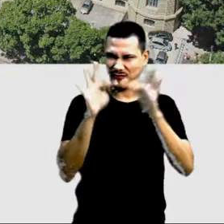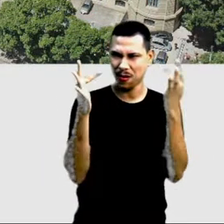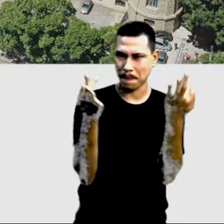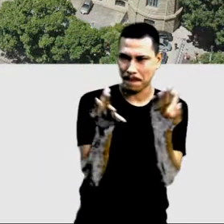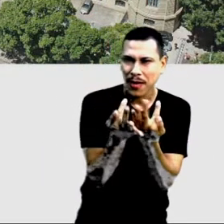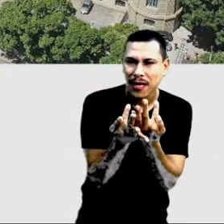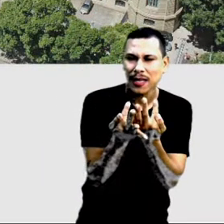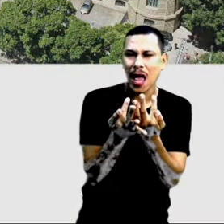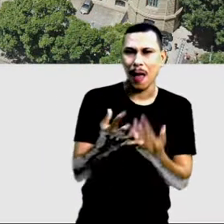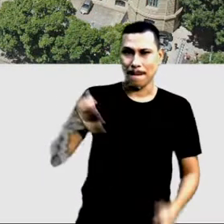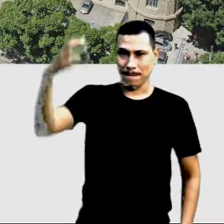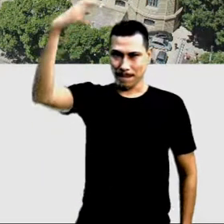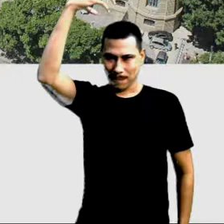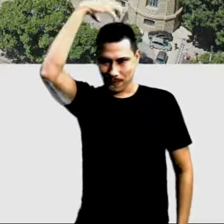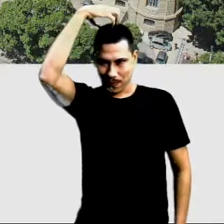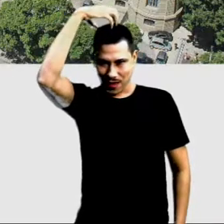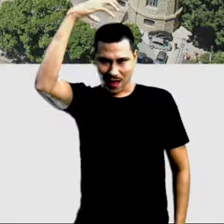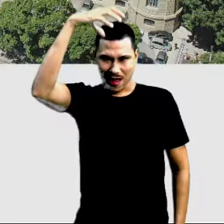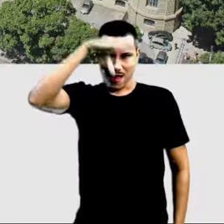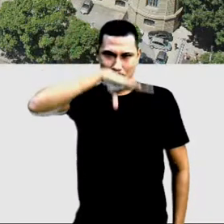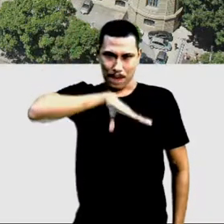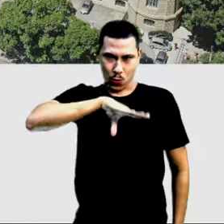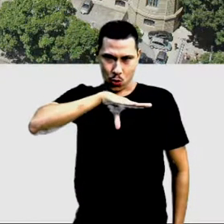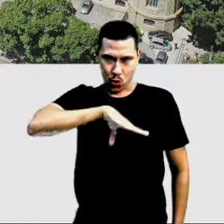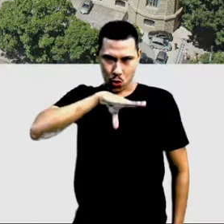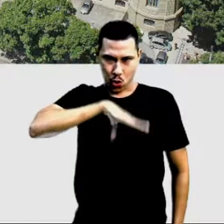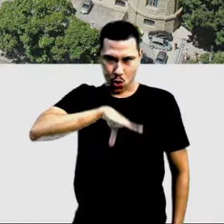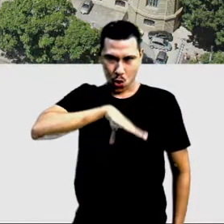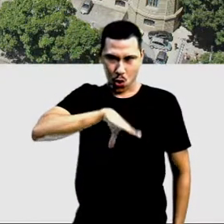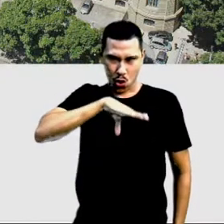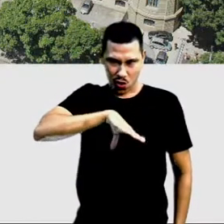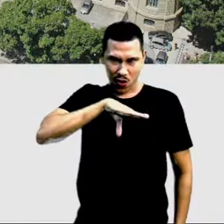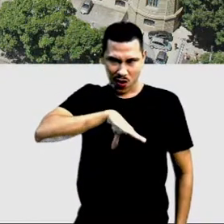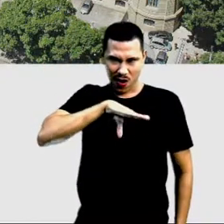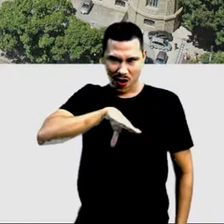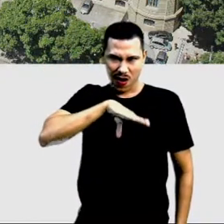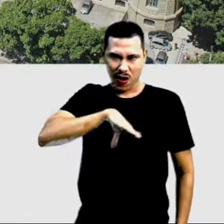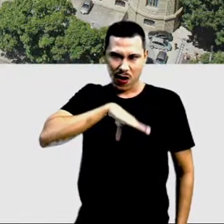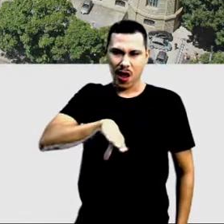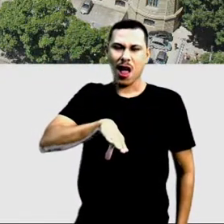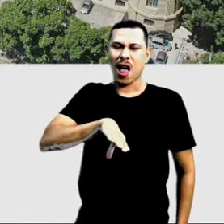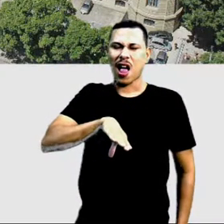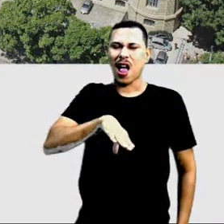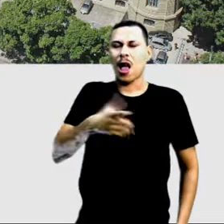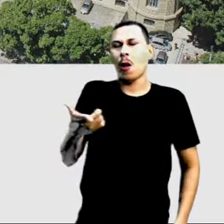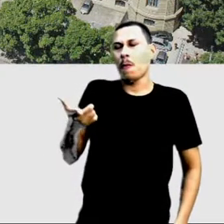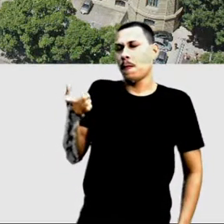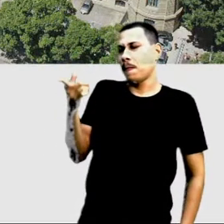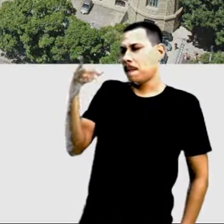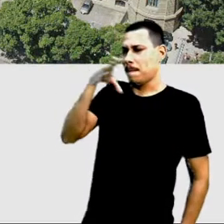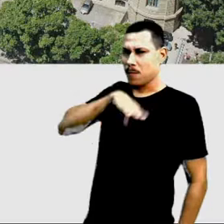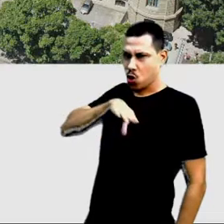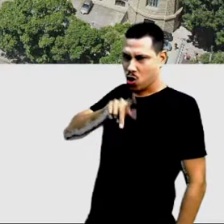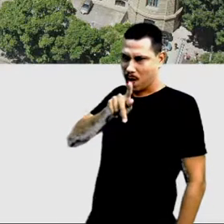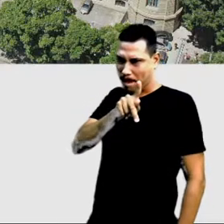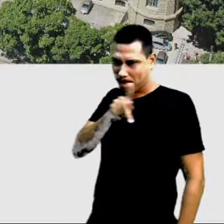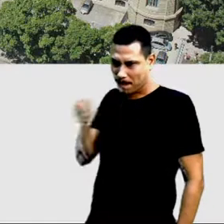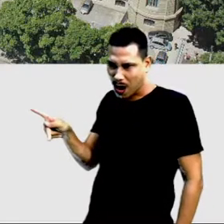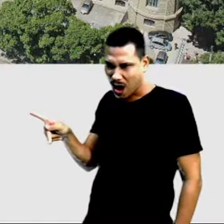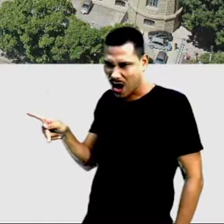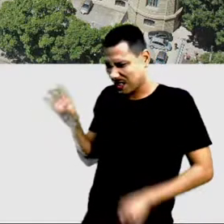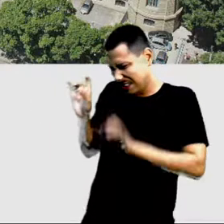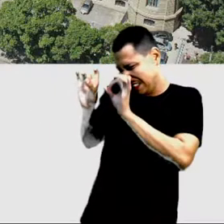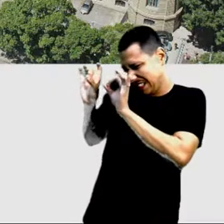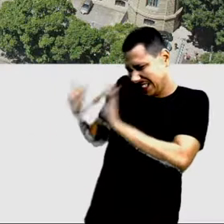o herdeiro do trono, junto com a família real portuguesa, eles vão abandonar Portugal, vão deixar a cidade